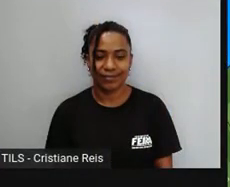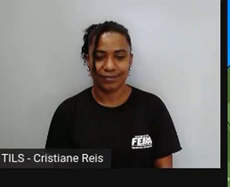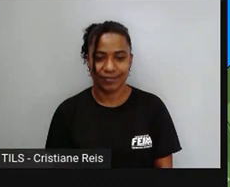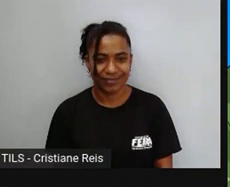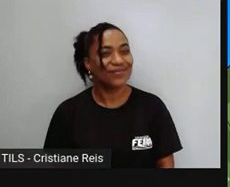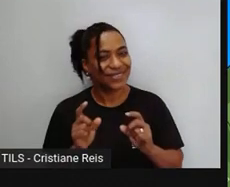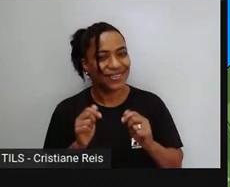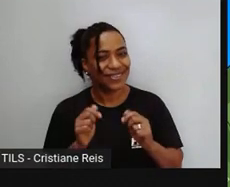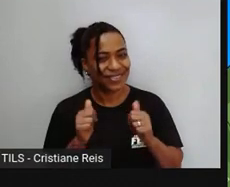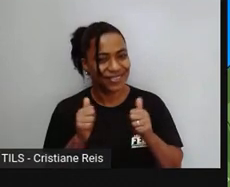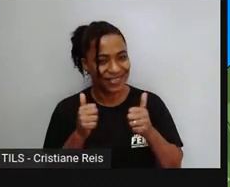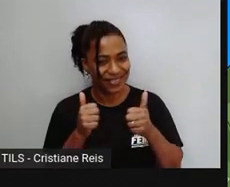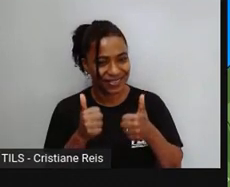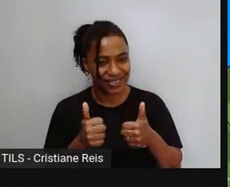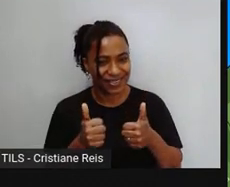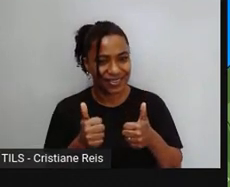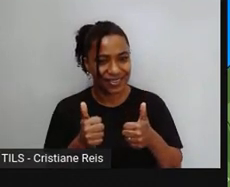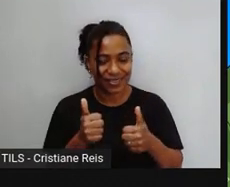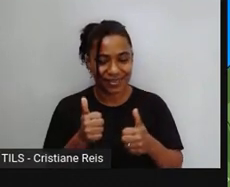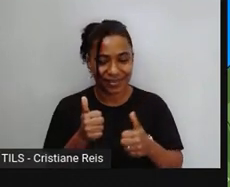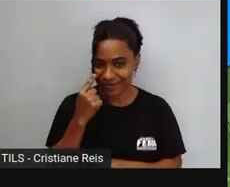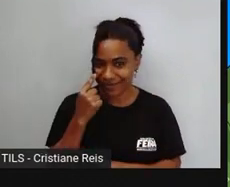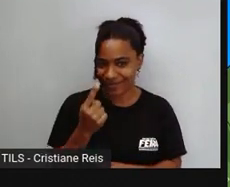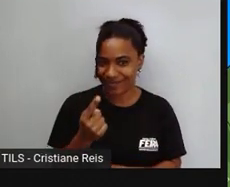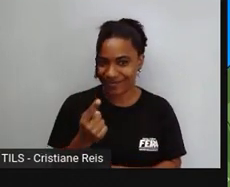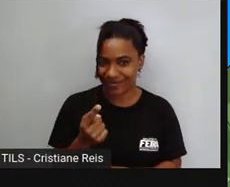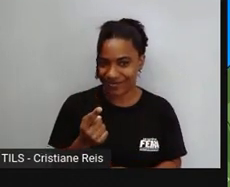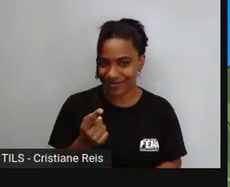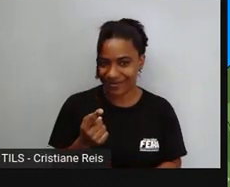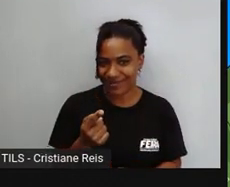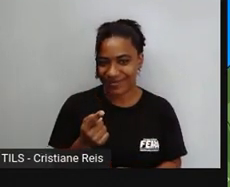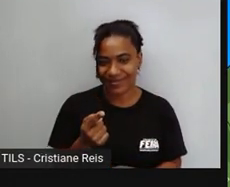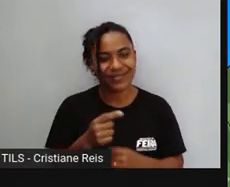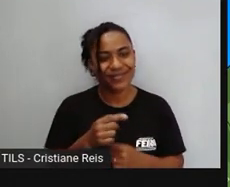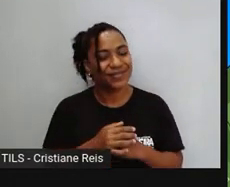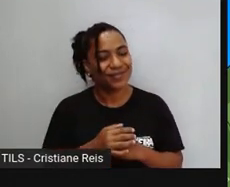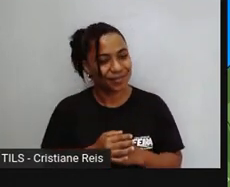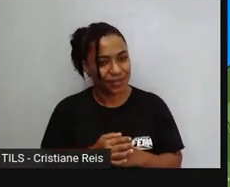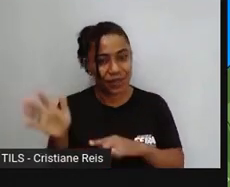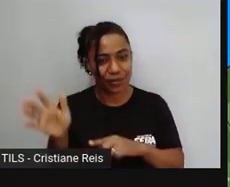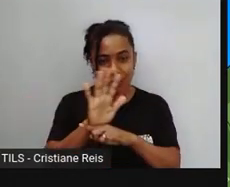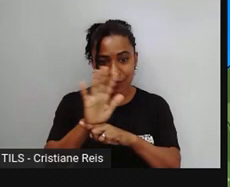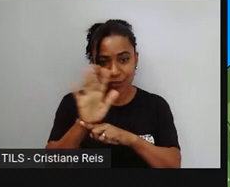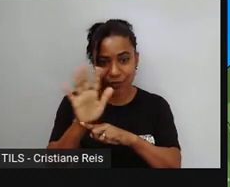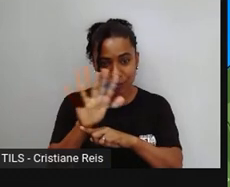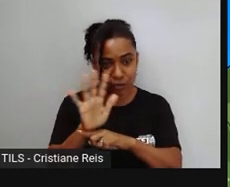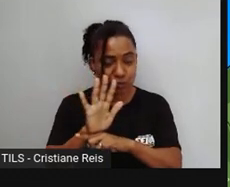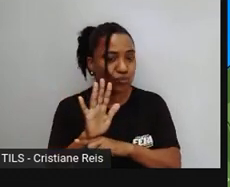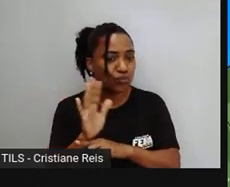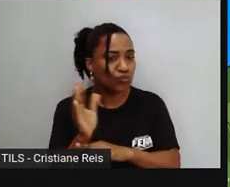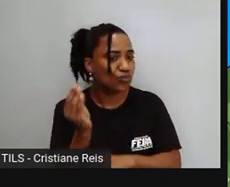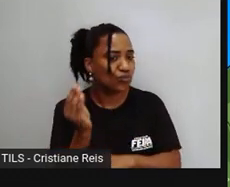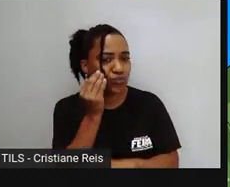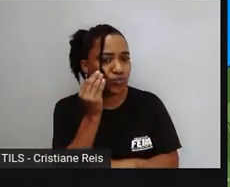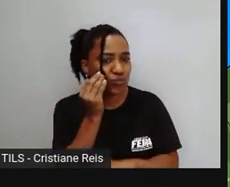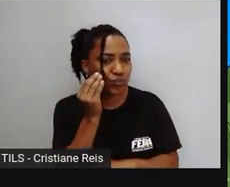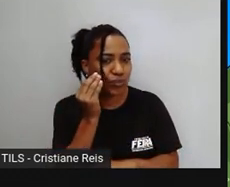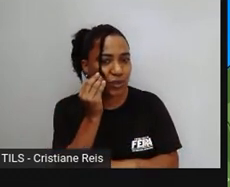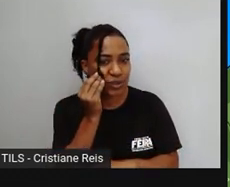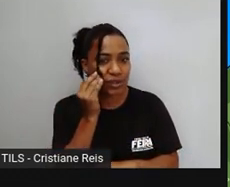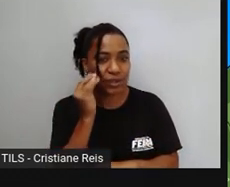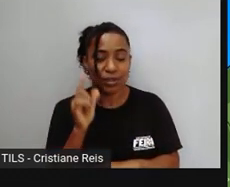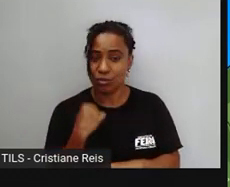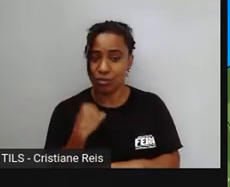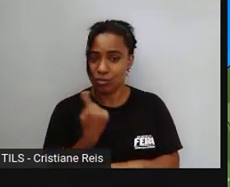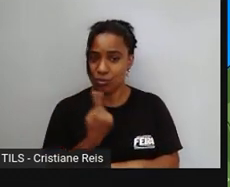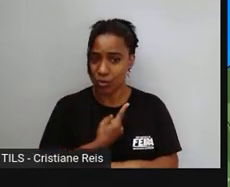Ok, students. Então, o que esse vídeo nos mostra é justamente que nós também somos